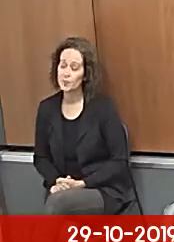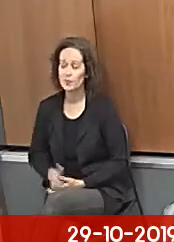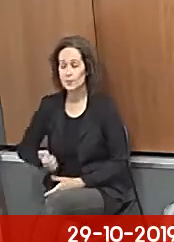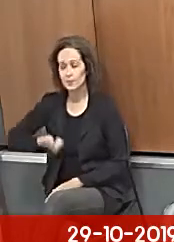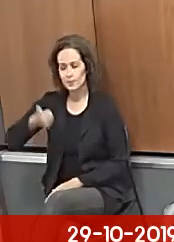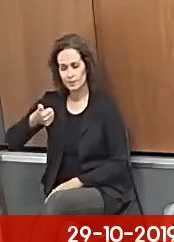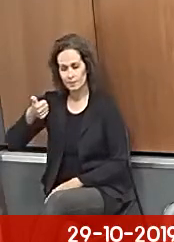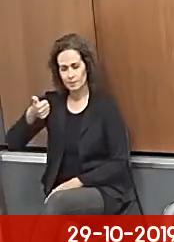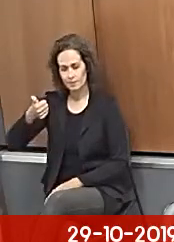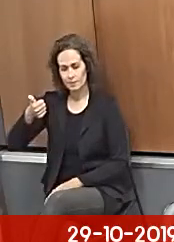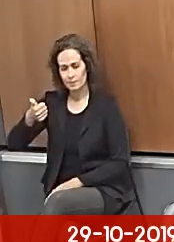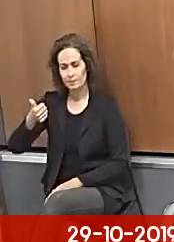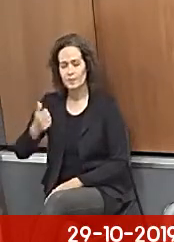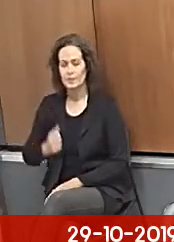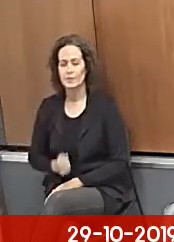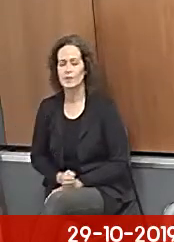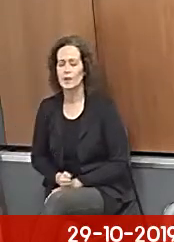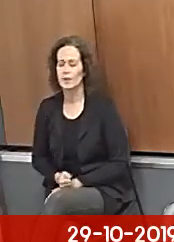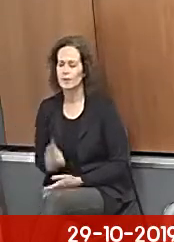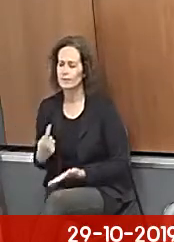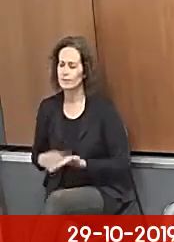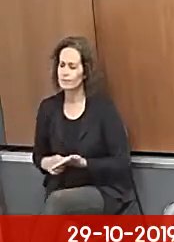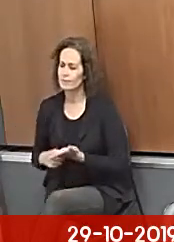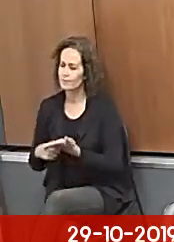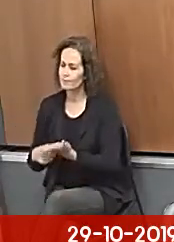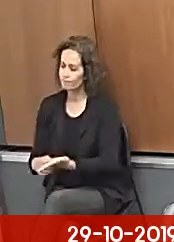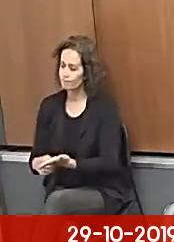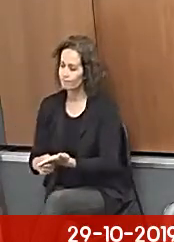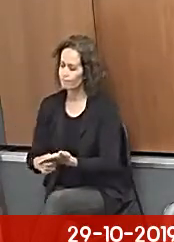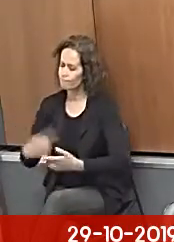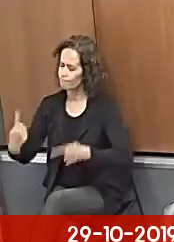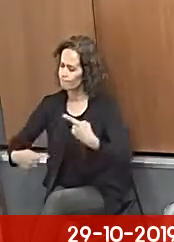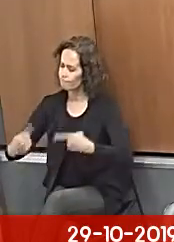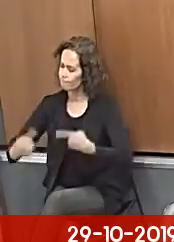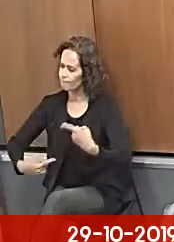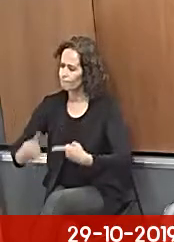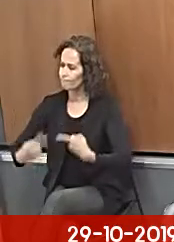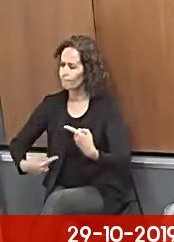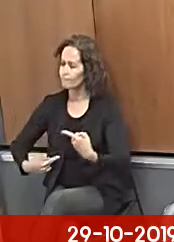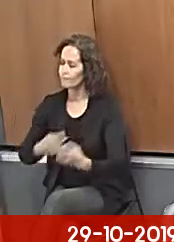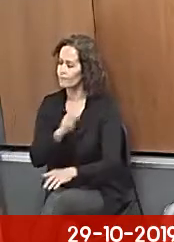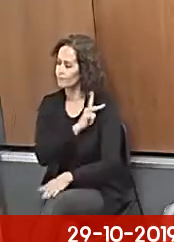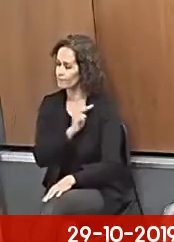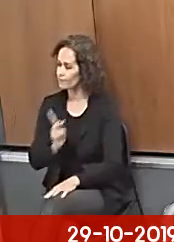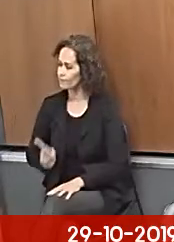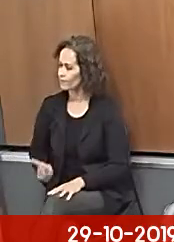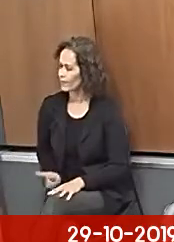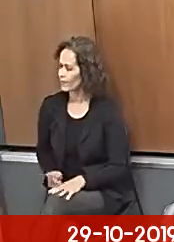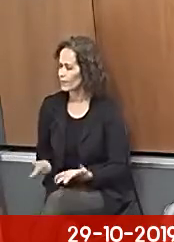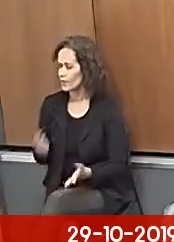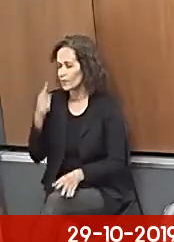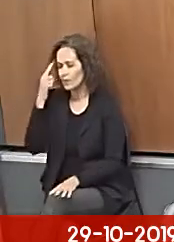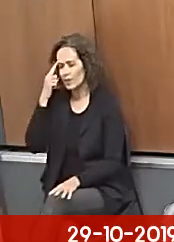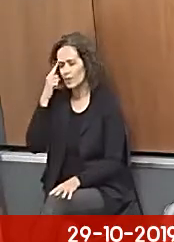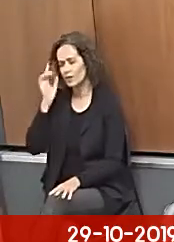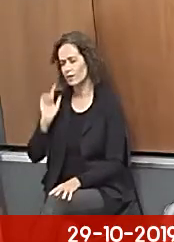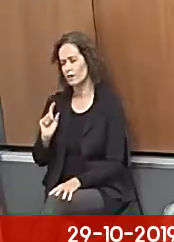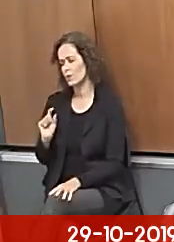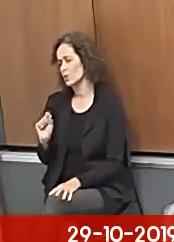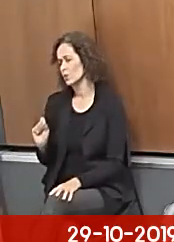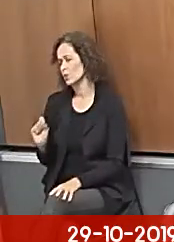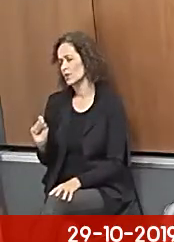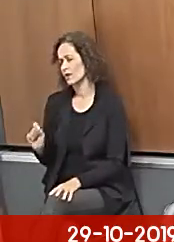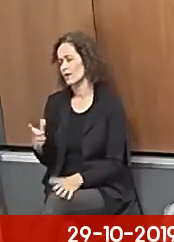momento, quando eu recebi a convocação, eu fui discutir com o presidente, né? E a gente fica assim, puxa vida, o que um estádio de